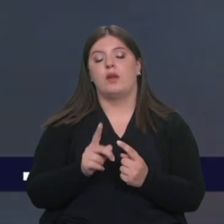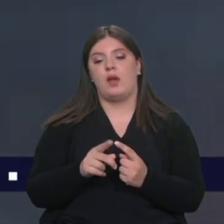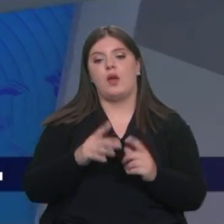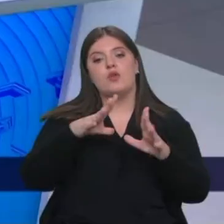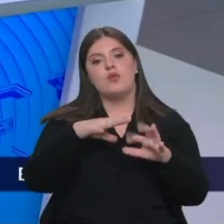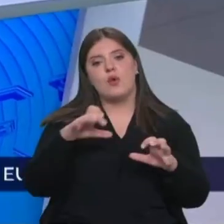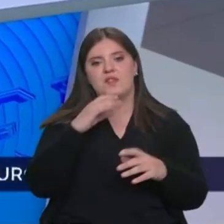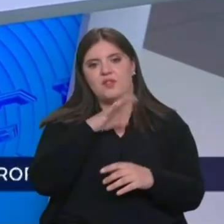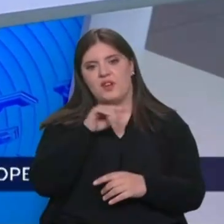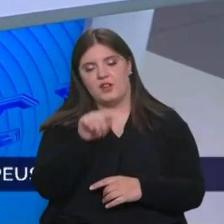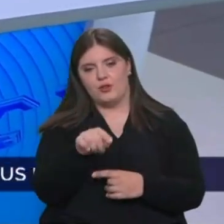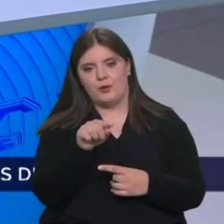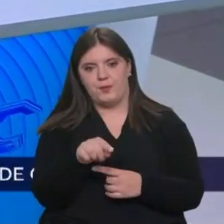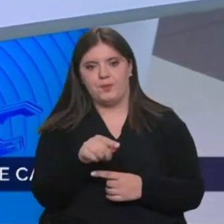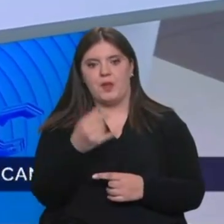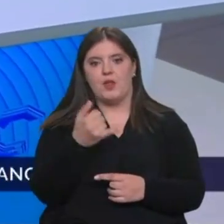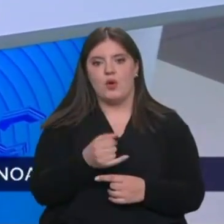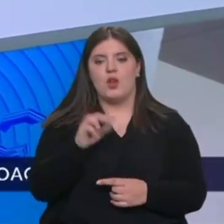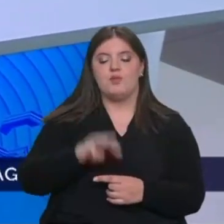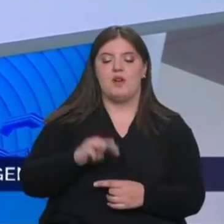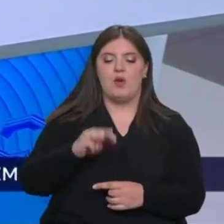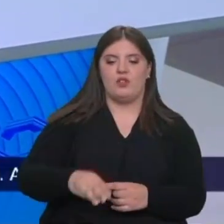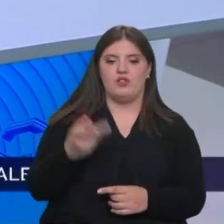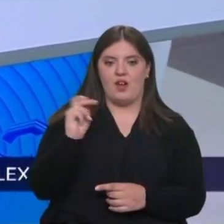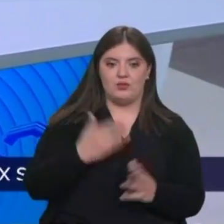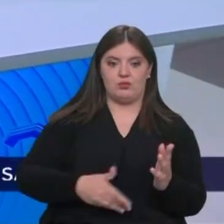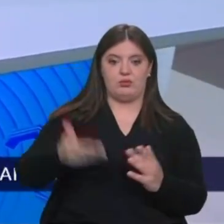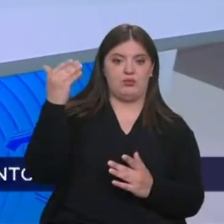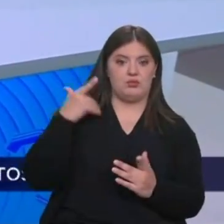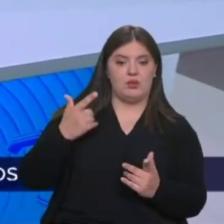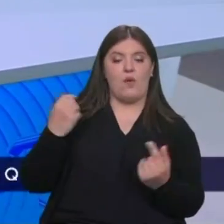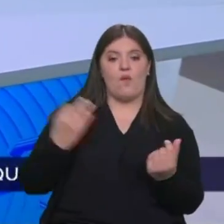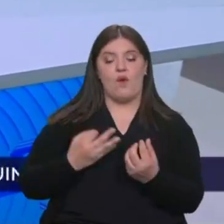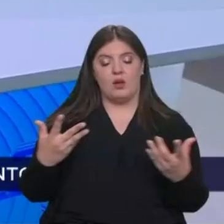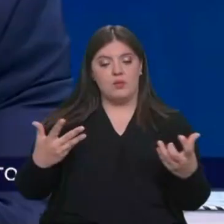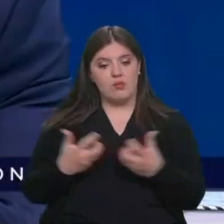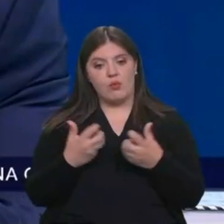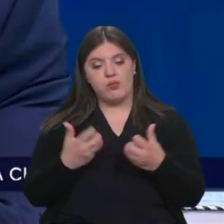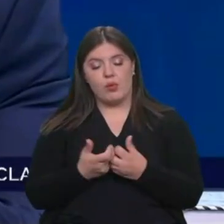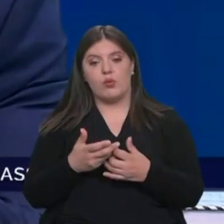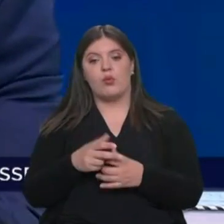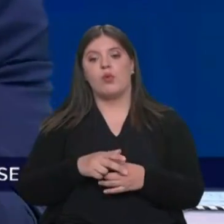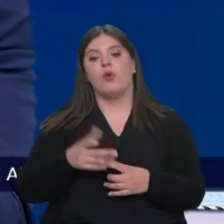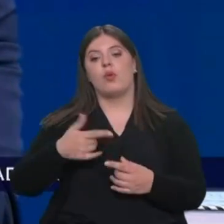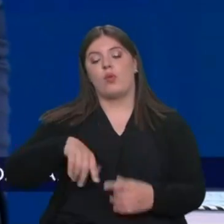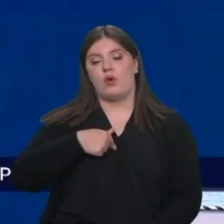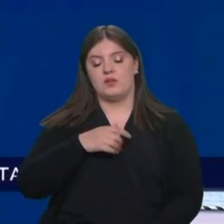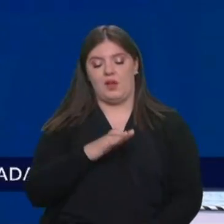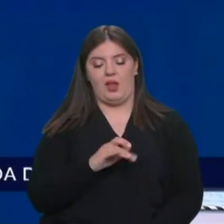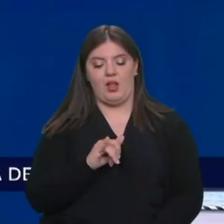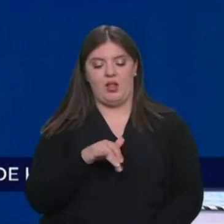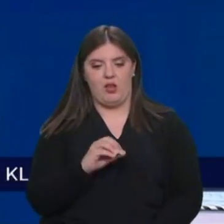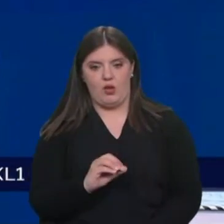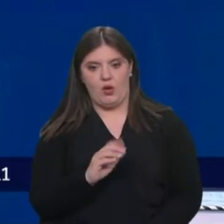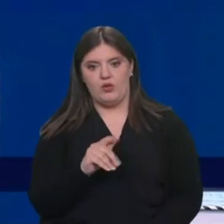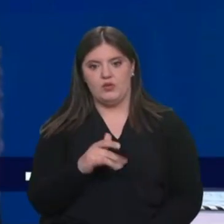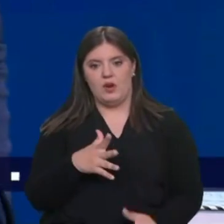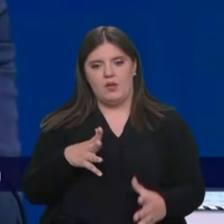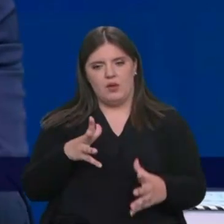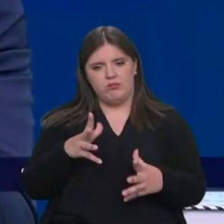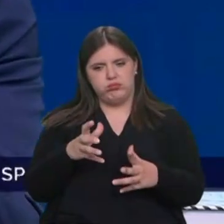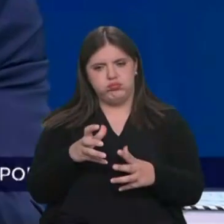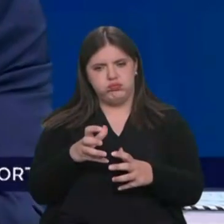nuvens frias que, há 2 milhões de anos, travaram este combate tremendo com a nossa heliosfera. A nossa heliosfera foi mesmo muito